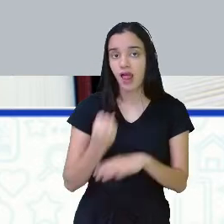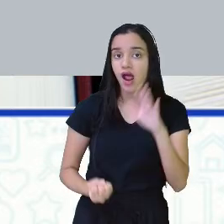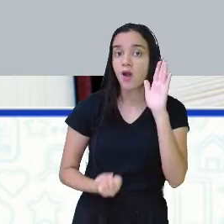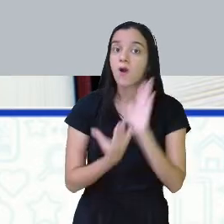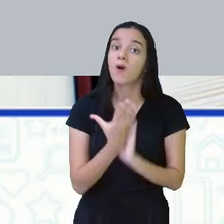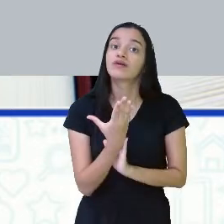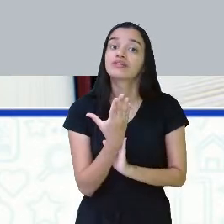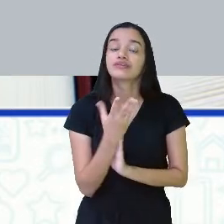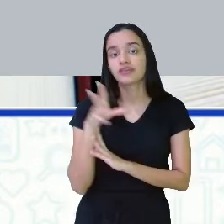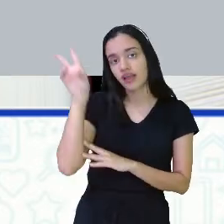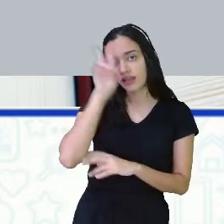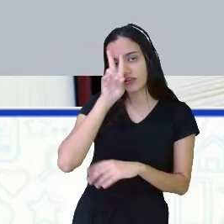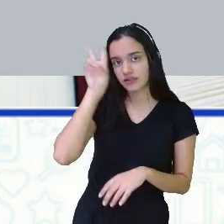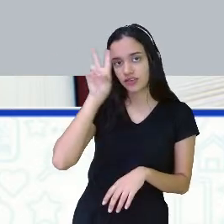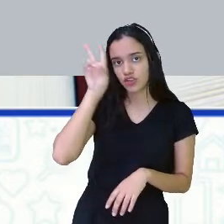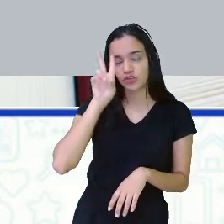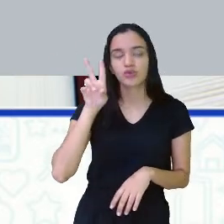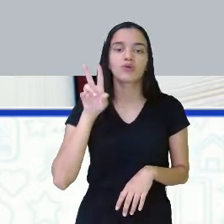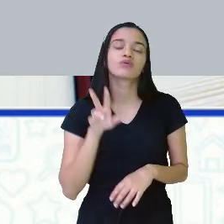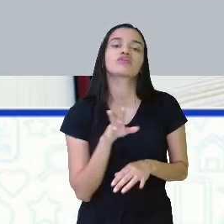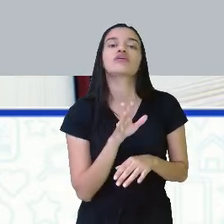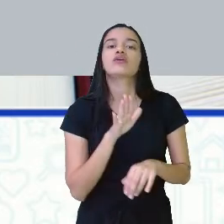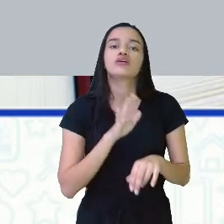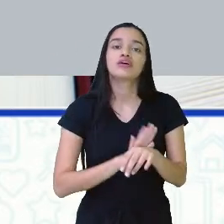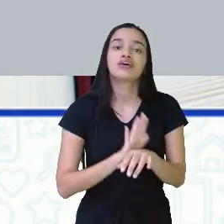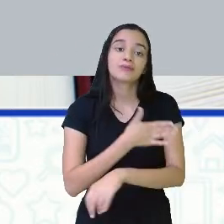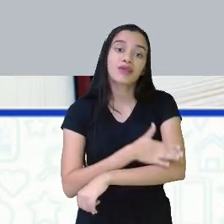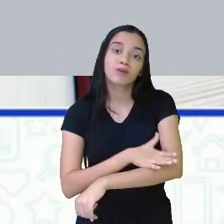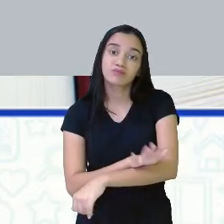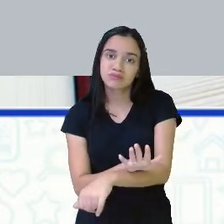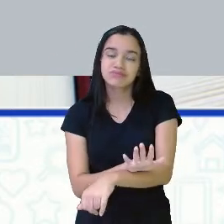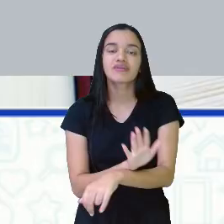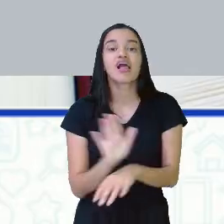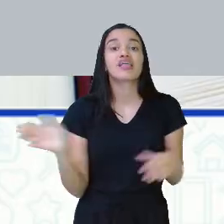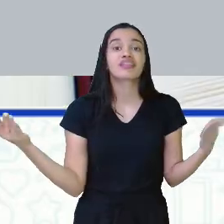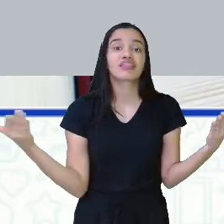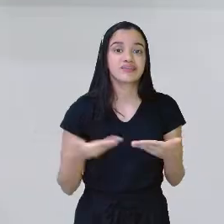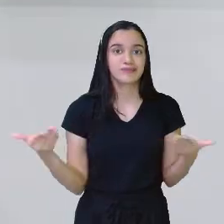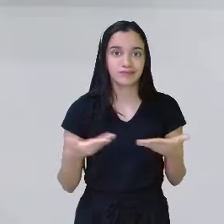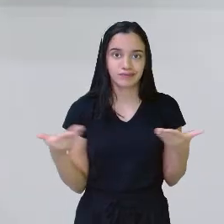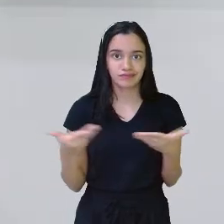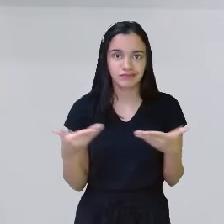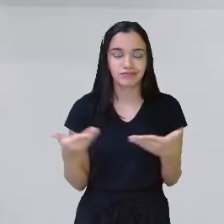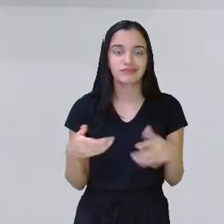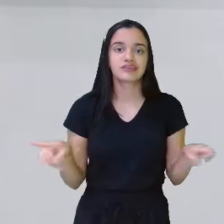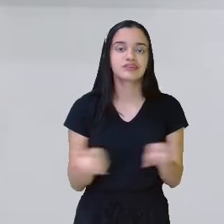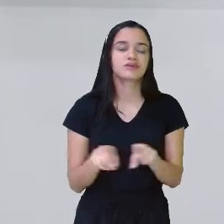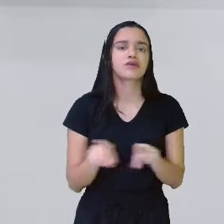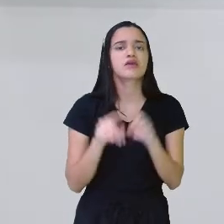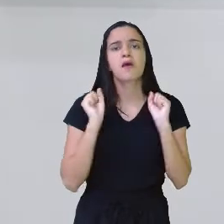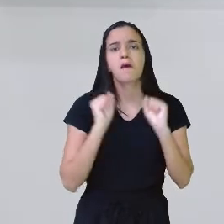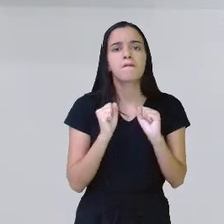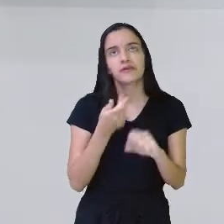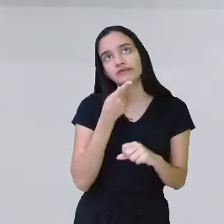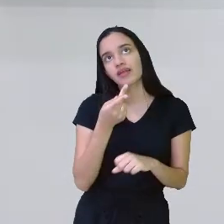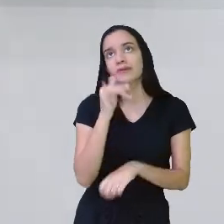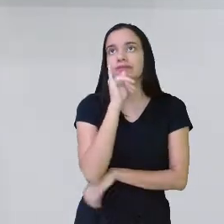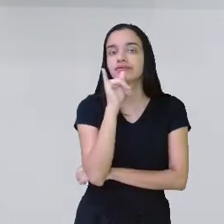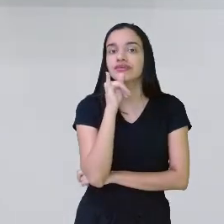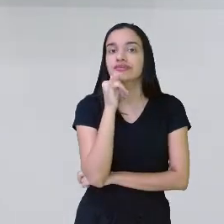origem, a história, alguns casos, o racismo na atualidade. A gente pode falar, por exemplo,